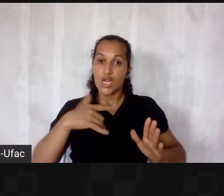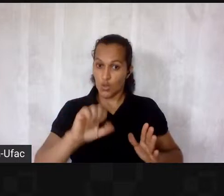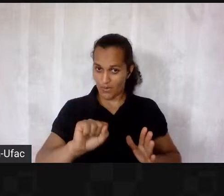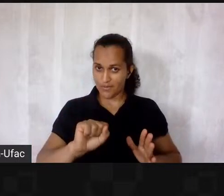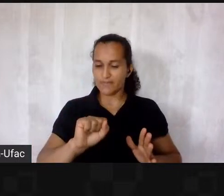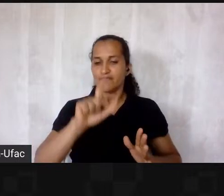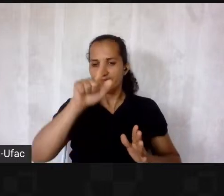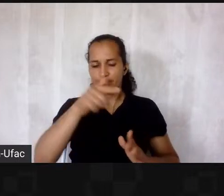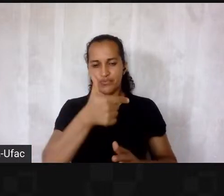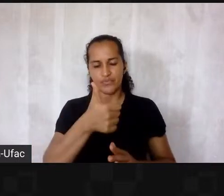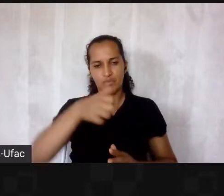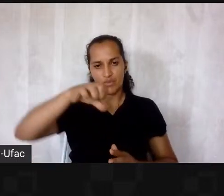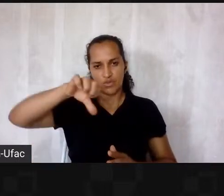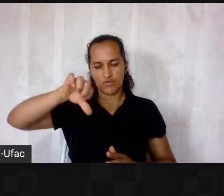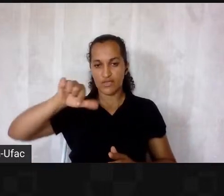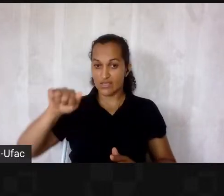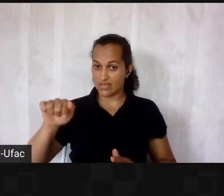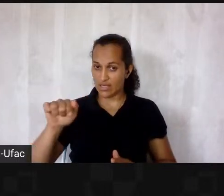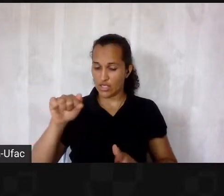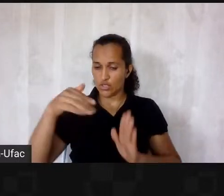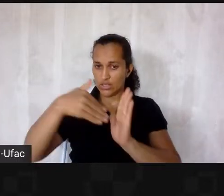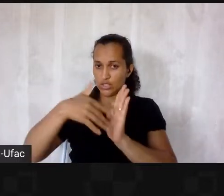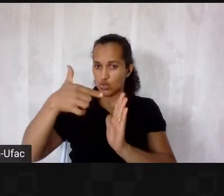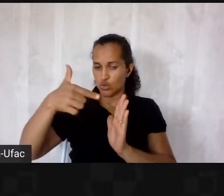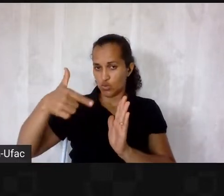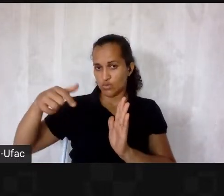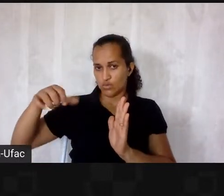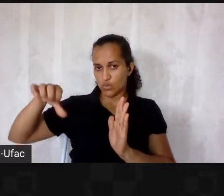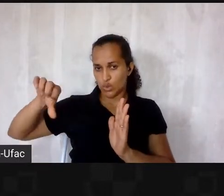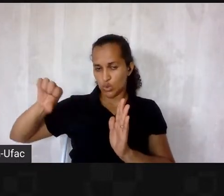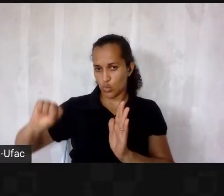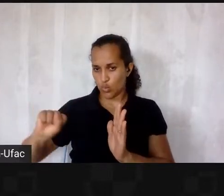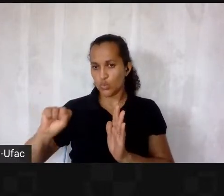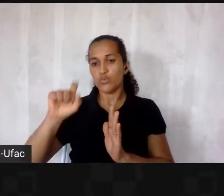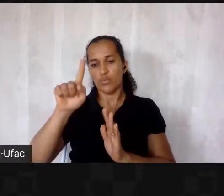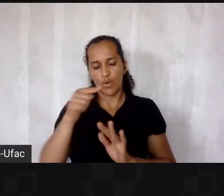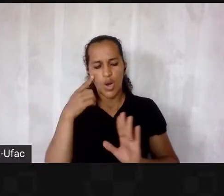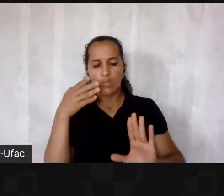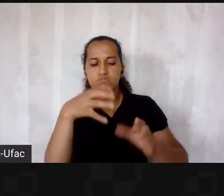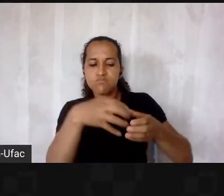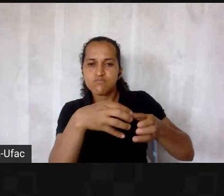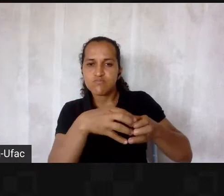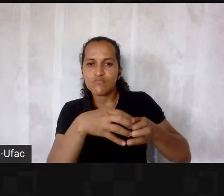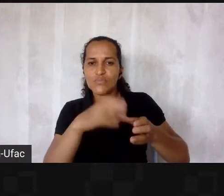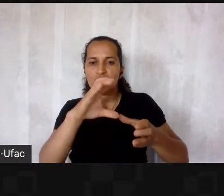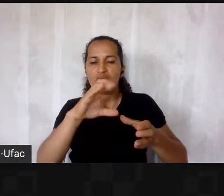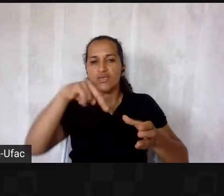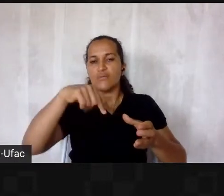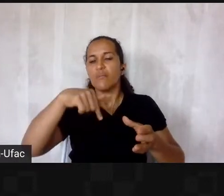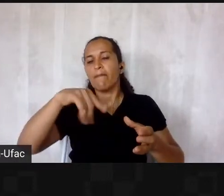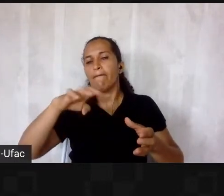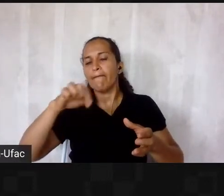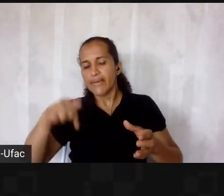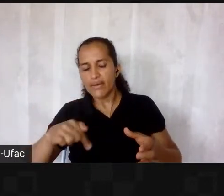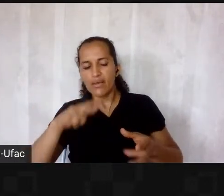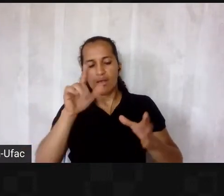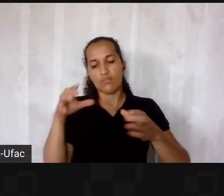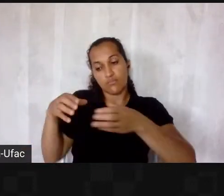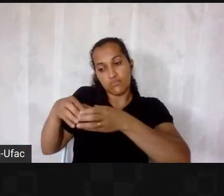ela integrou a equipe de bolsistas do CNPq, lá naquele Centro de Estudo de Eletrológico do Acre, o SEDAC,